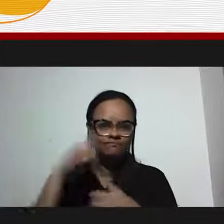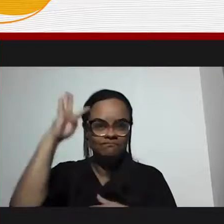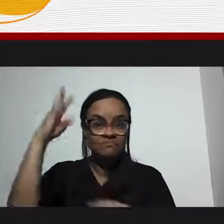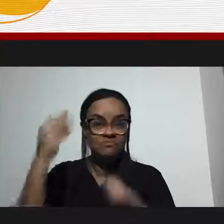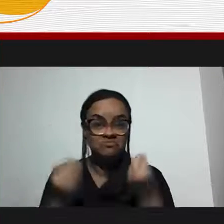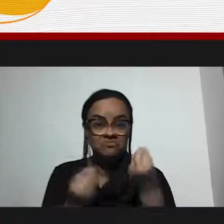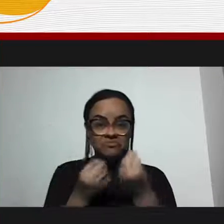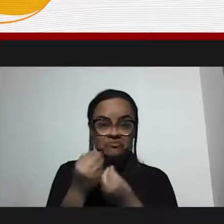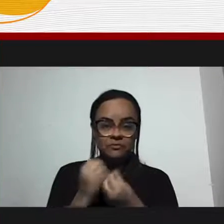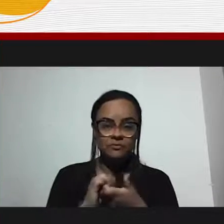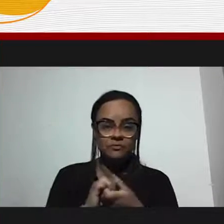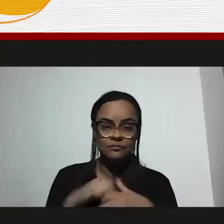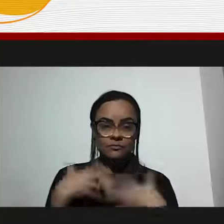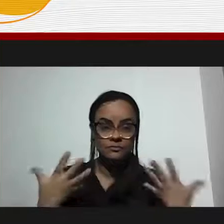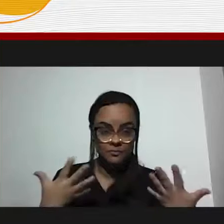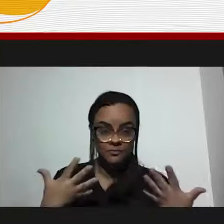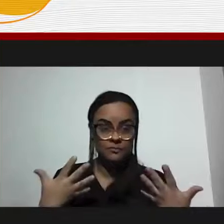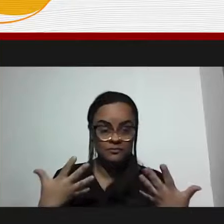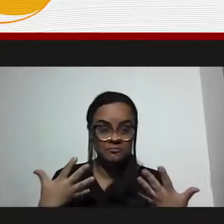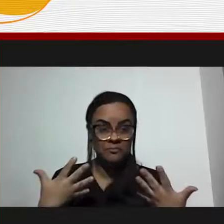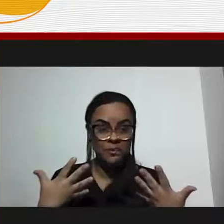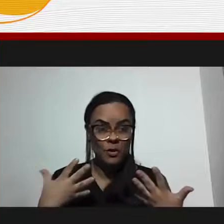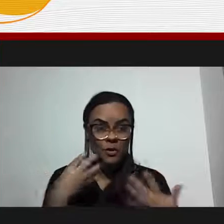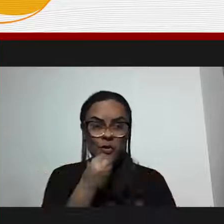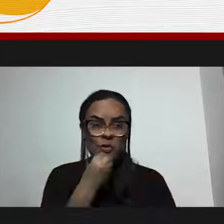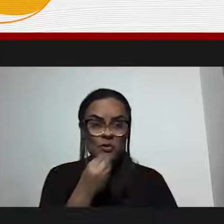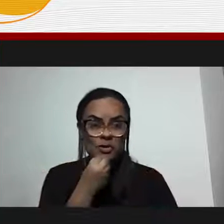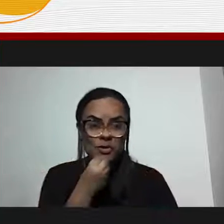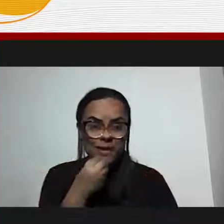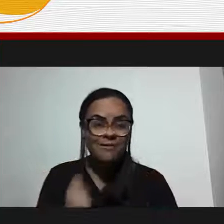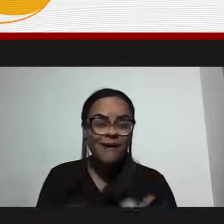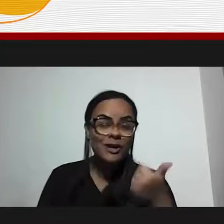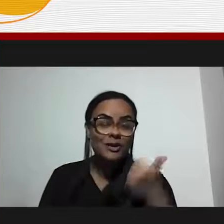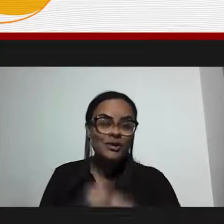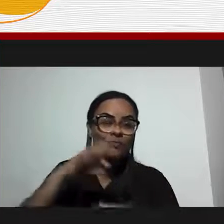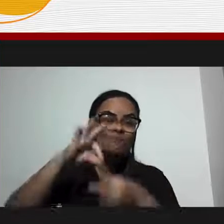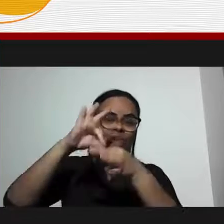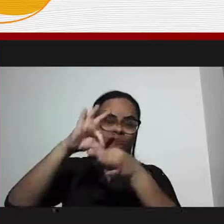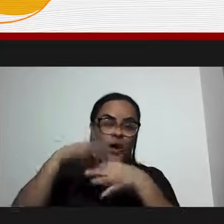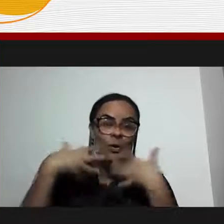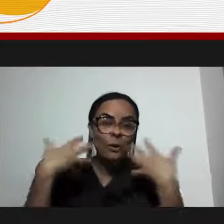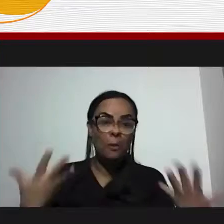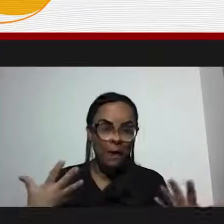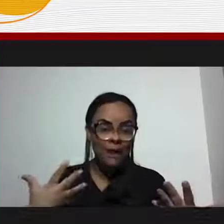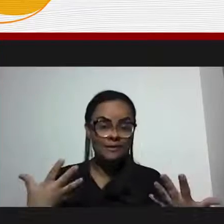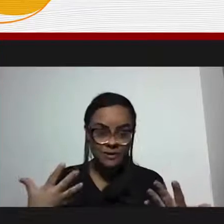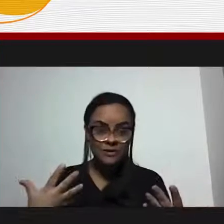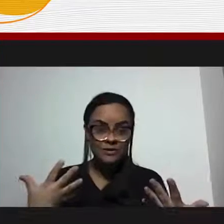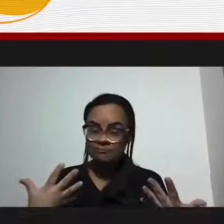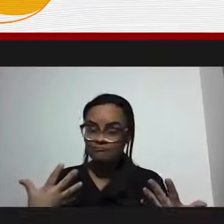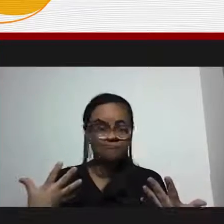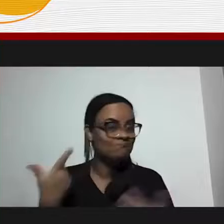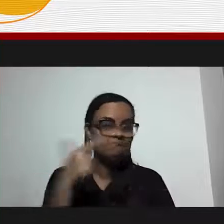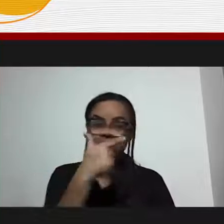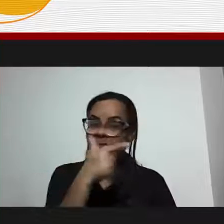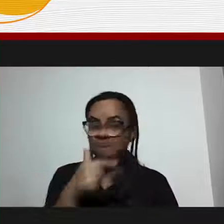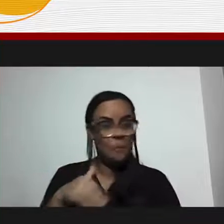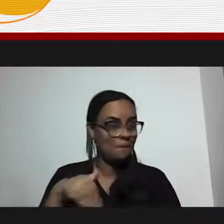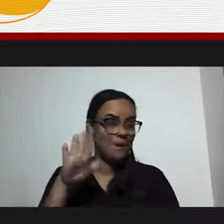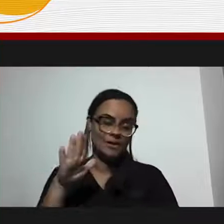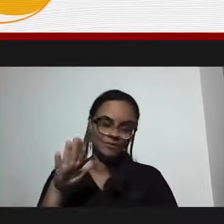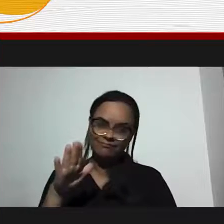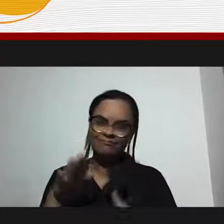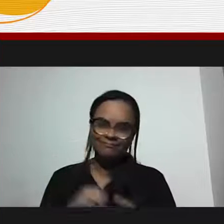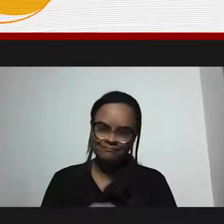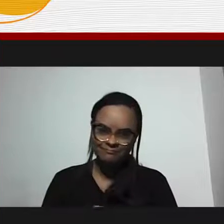caramba, quando é que vai ter uma outra Olimpíada? Quando vai ter uma outra Paralimpíada aqui no Brasil? Não vai ter, né? E